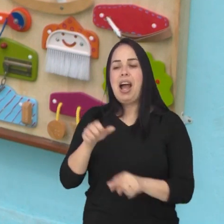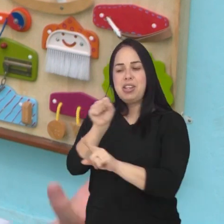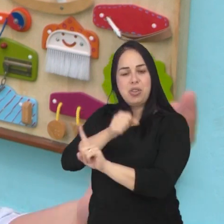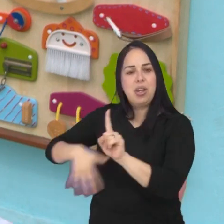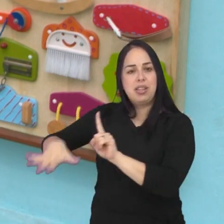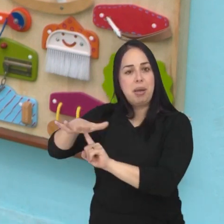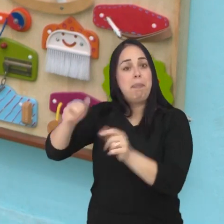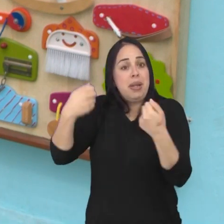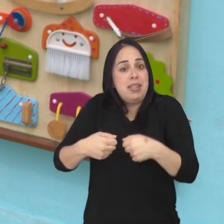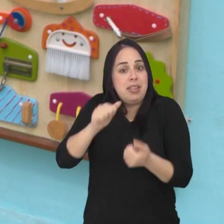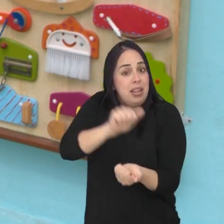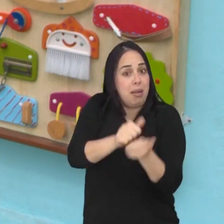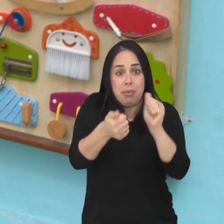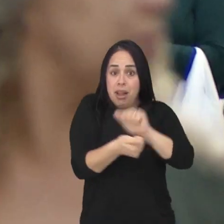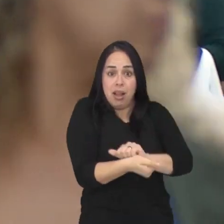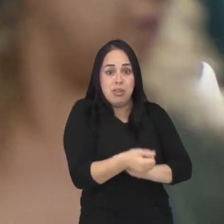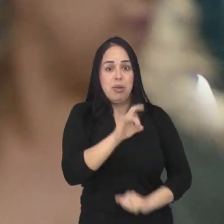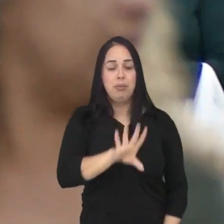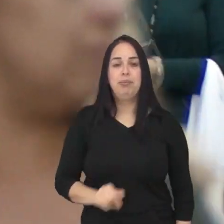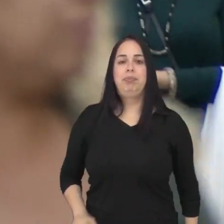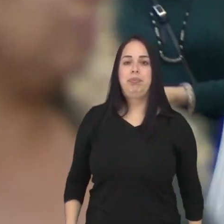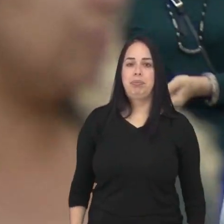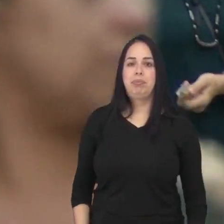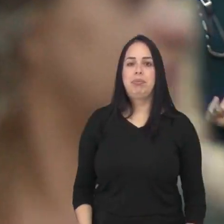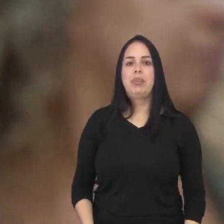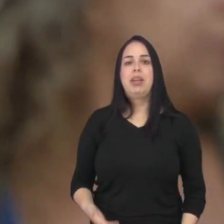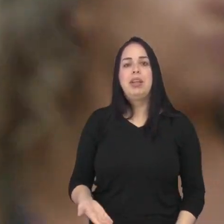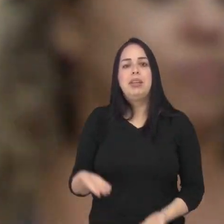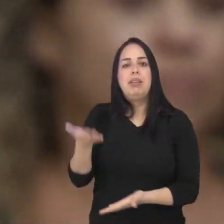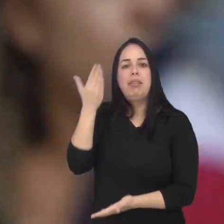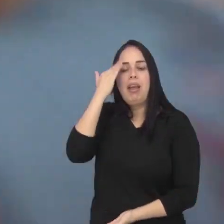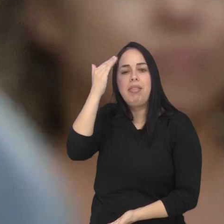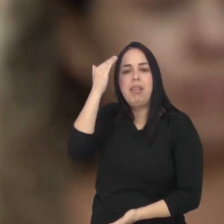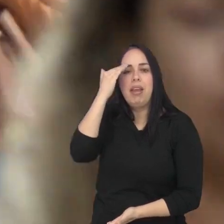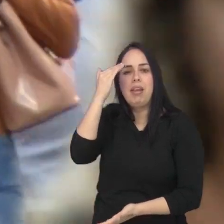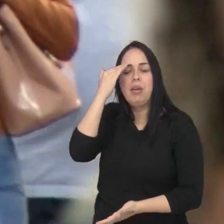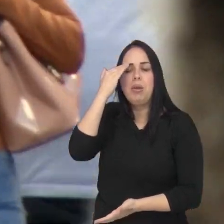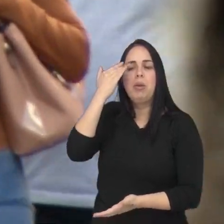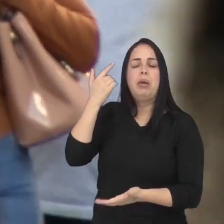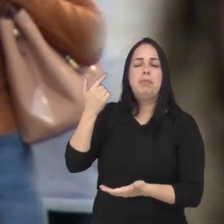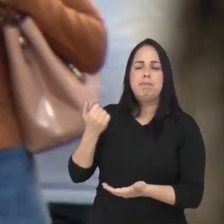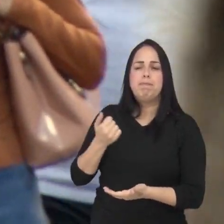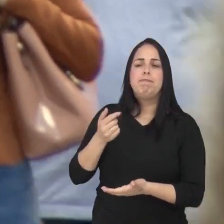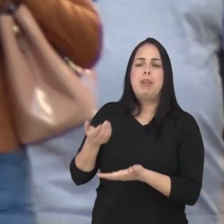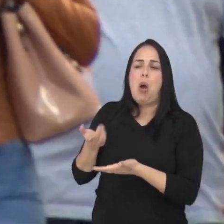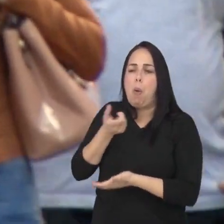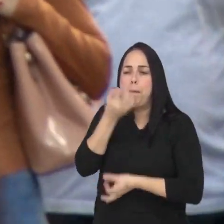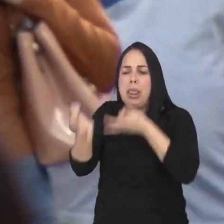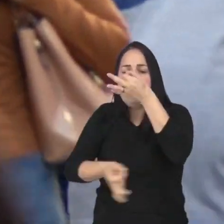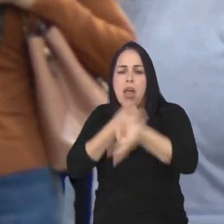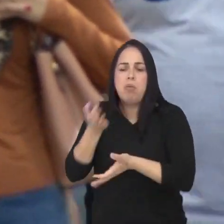da sociedade adaptações. A necessidade de ouvir a comunidade e pensar políticas públicas sobre o